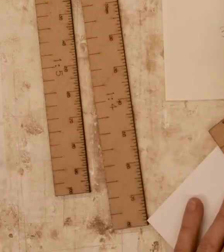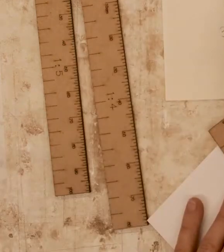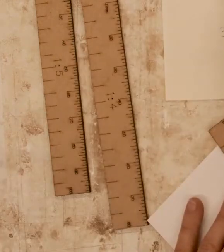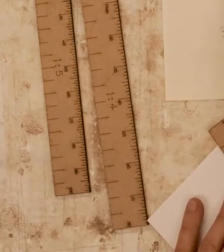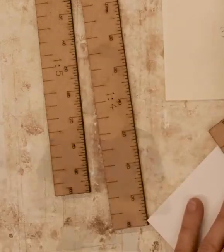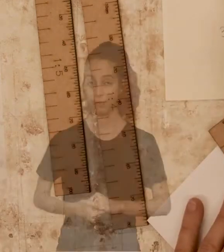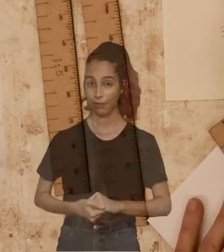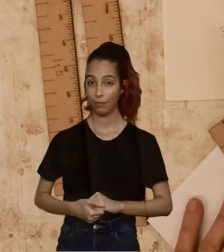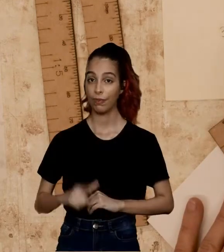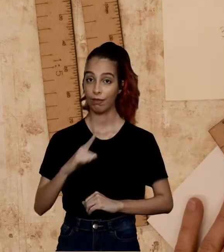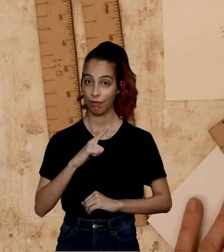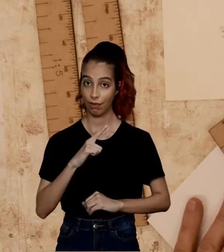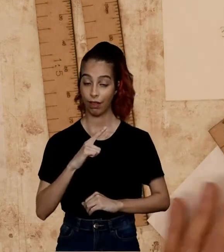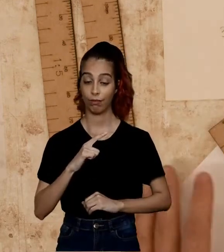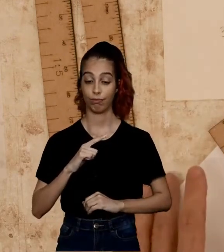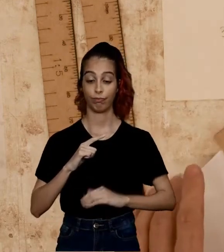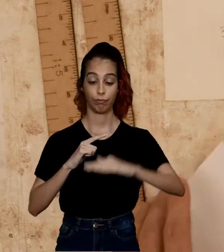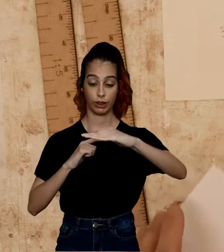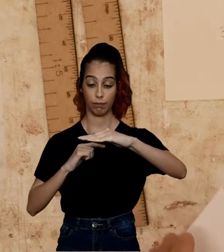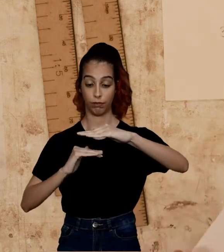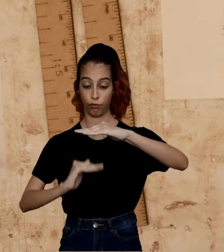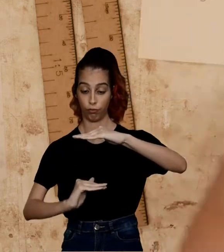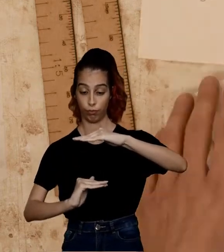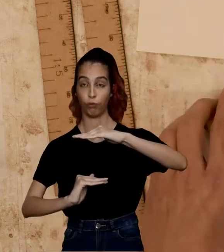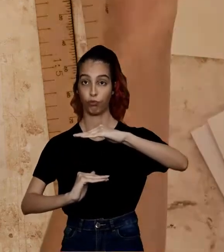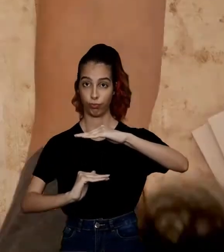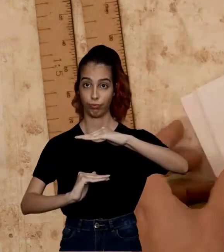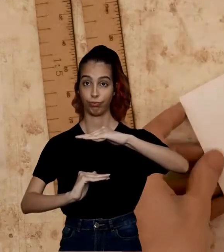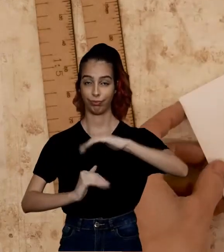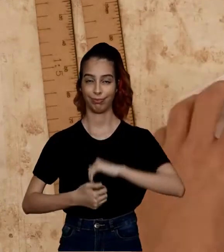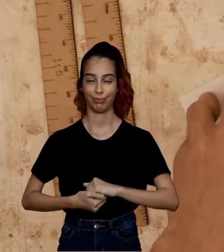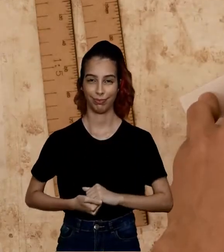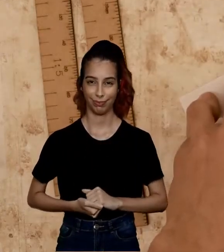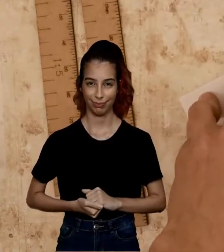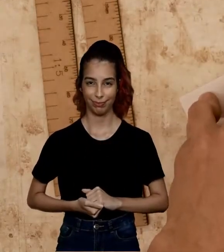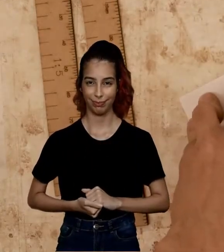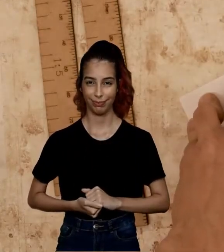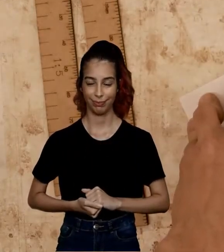São 2 peças, né? A de cima e a de baixo.